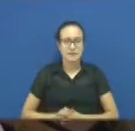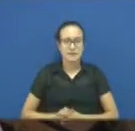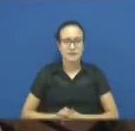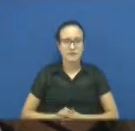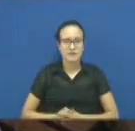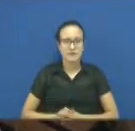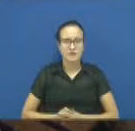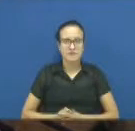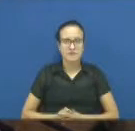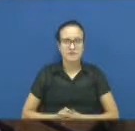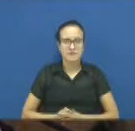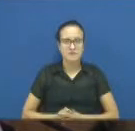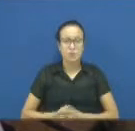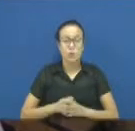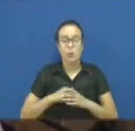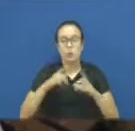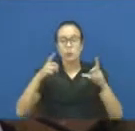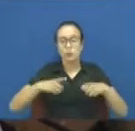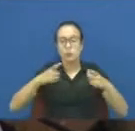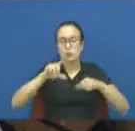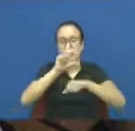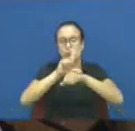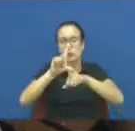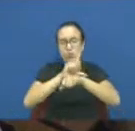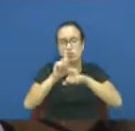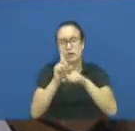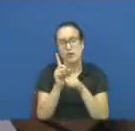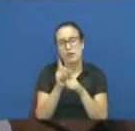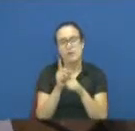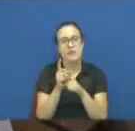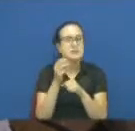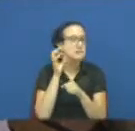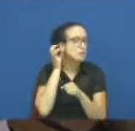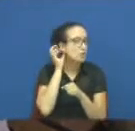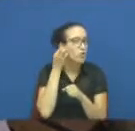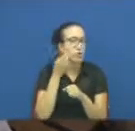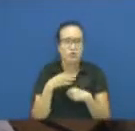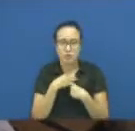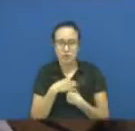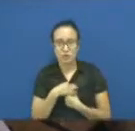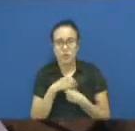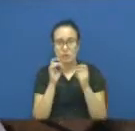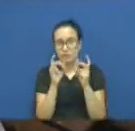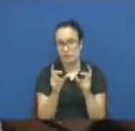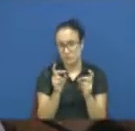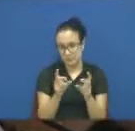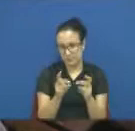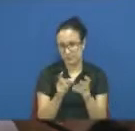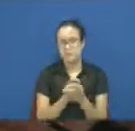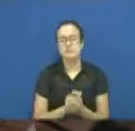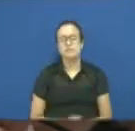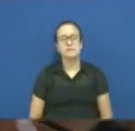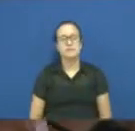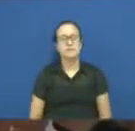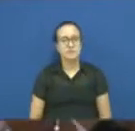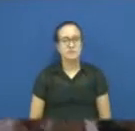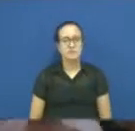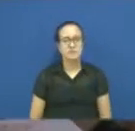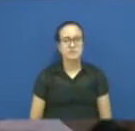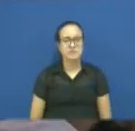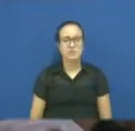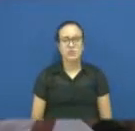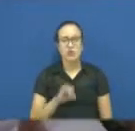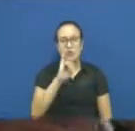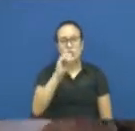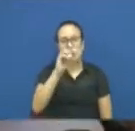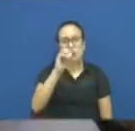nome da relojaria? Inhozinho, é isso? Inhozinho, isso, Ouro é